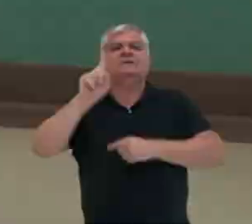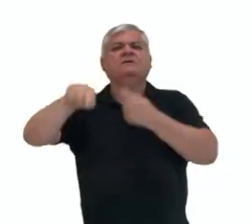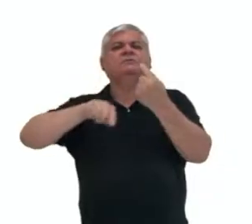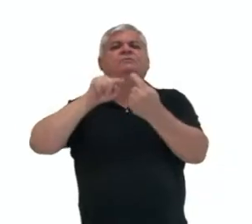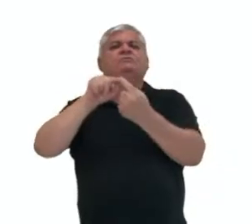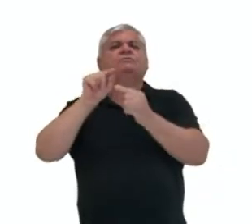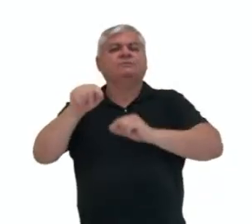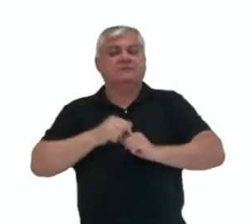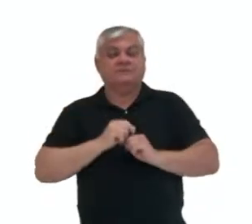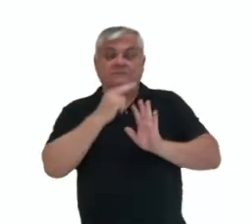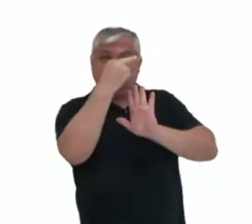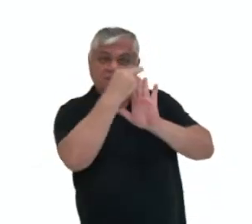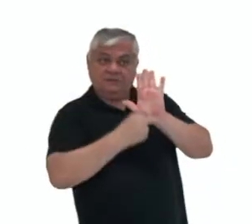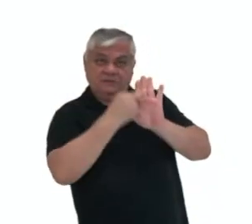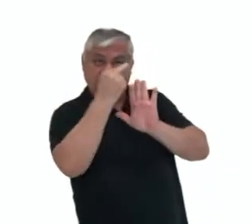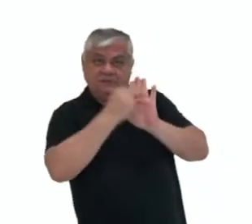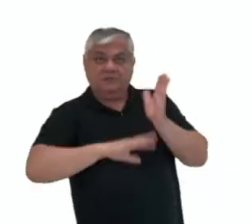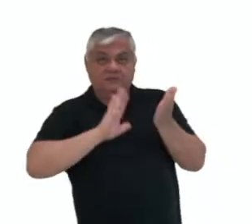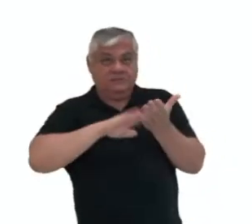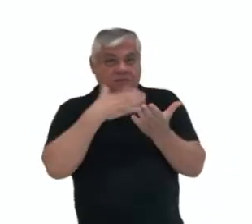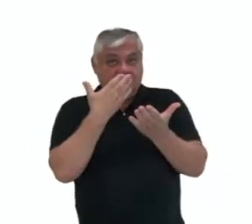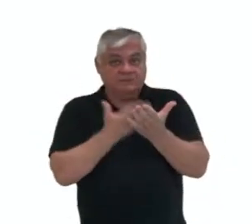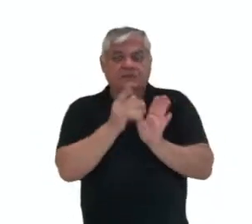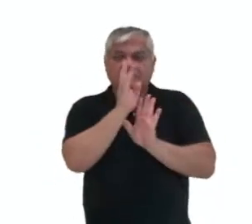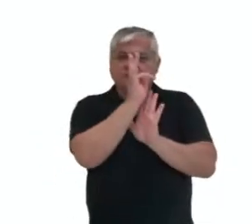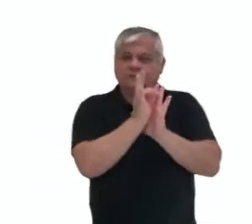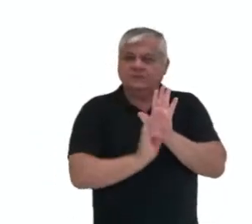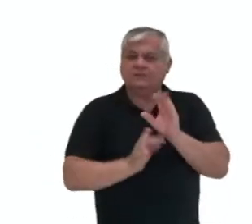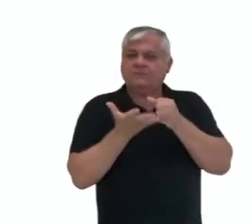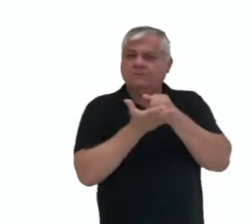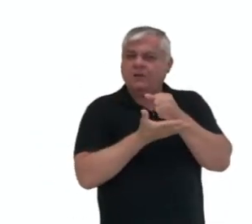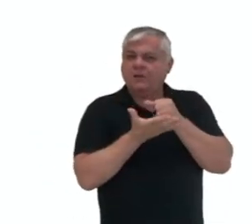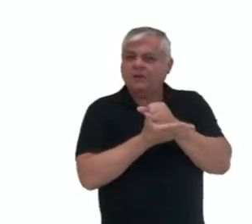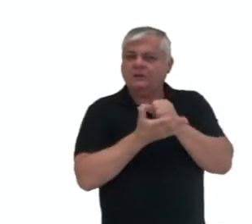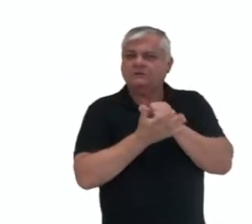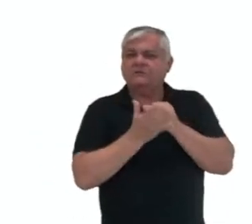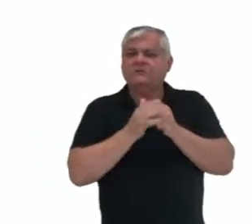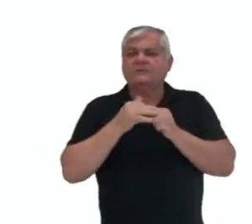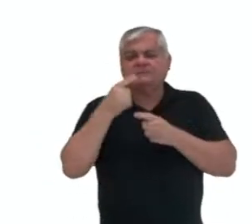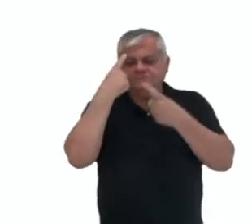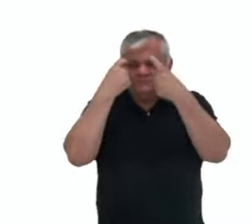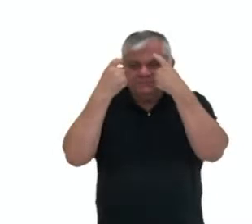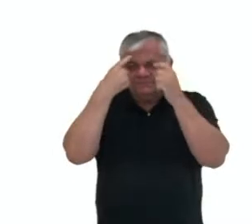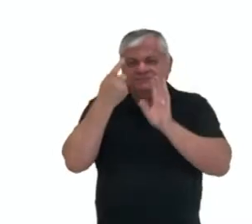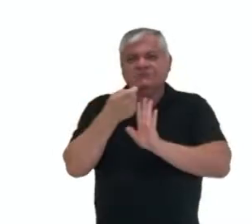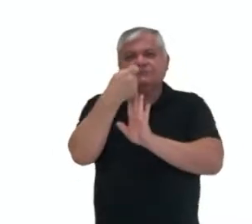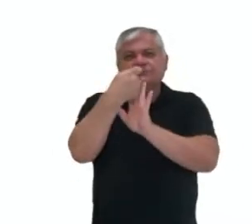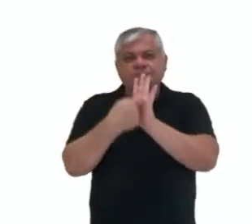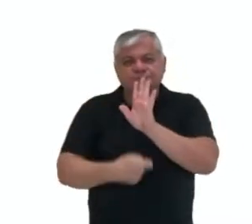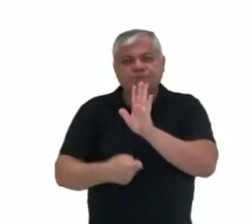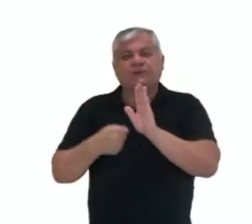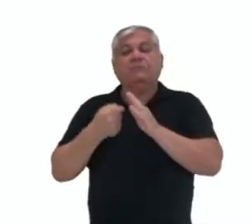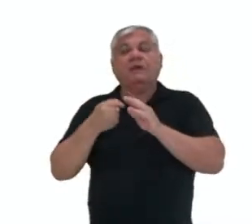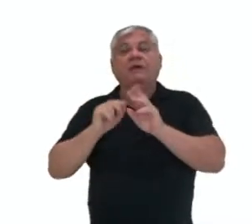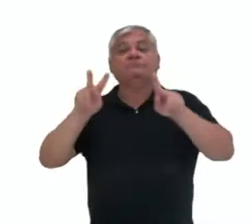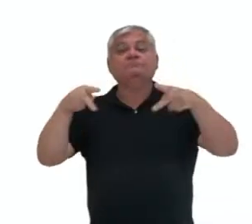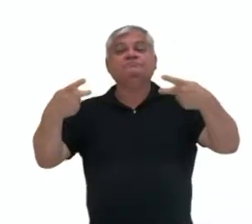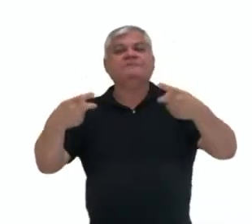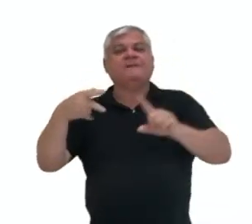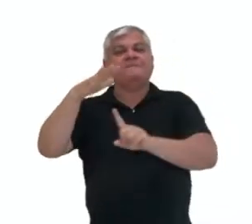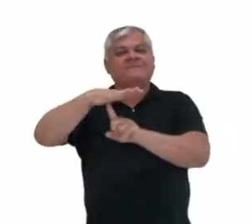Objetivos: ler e interpretar textos base para a produção de texto na plataforma Redação